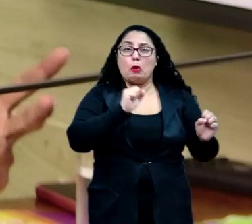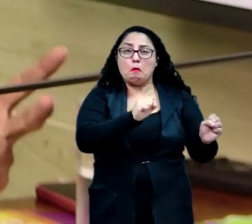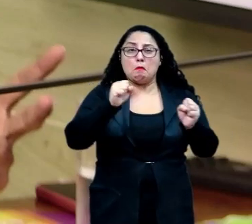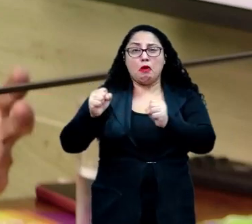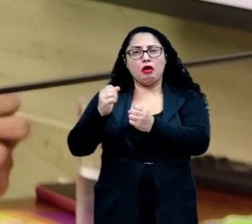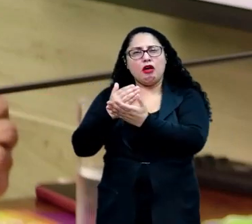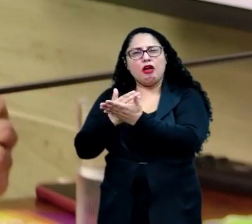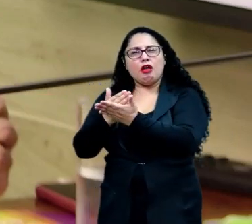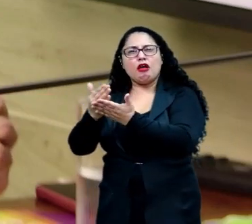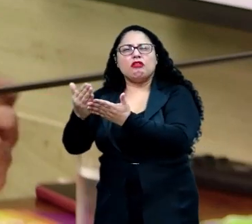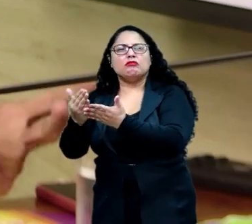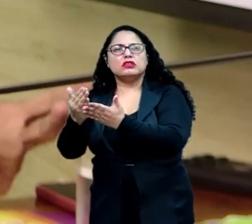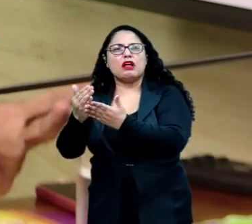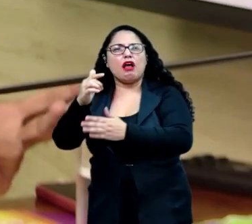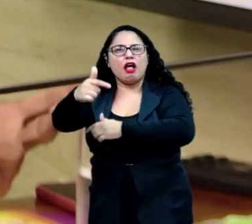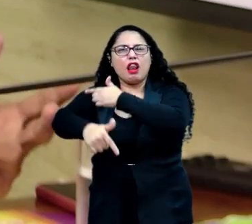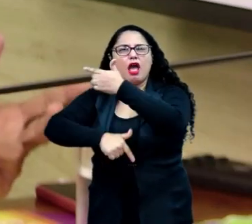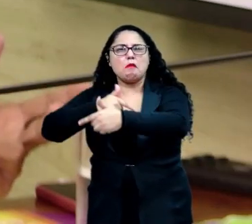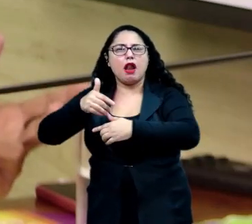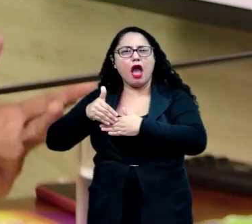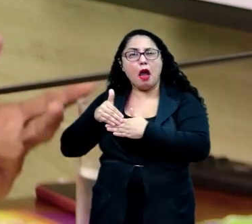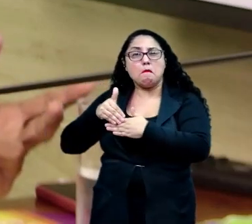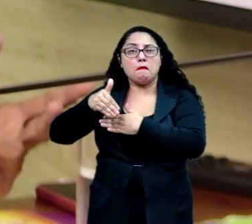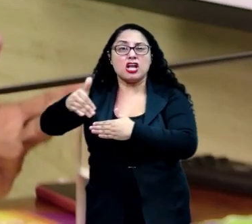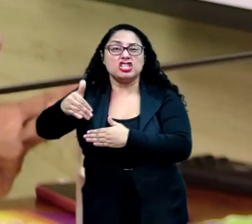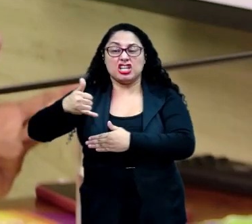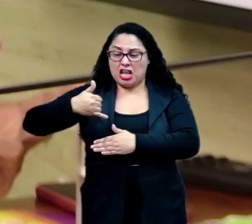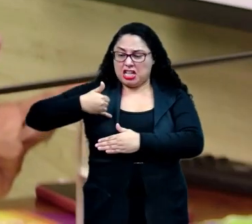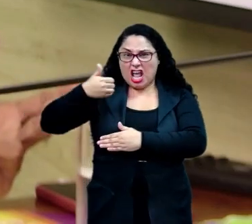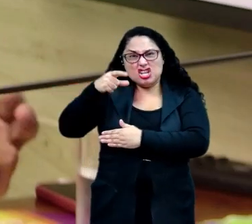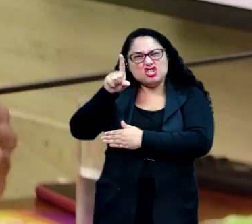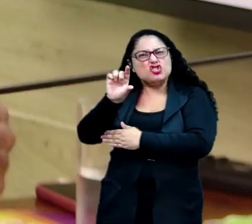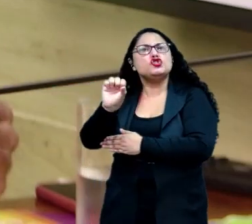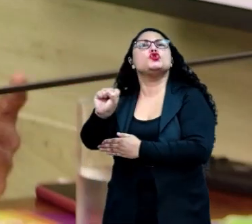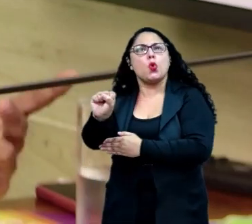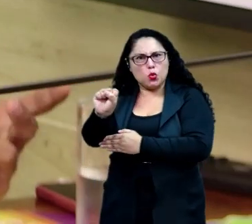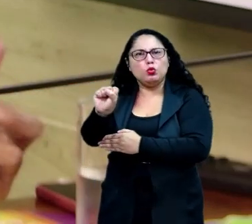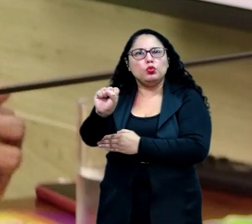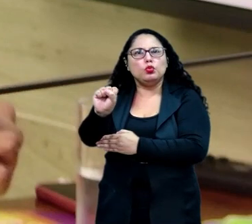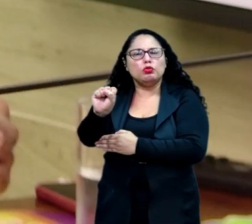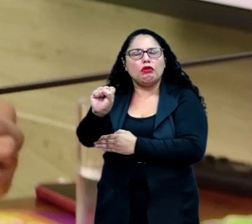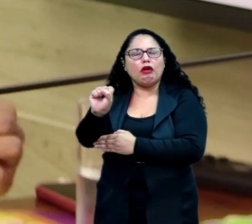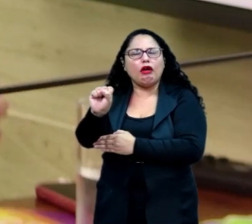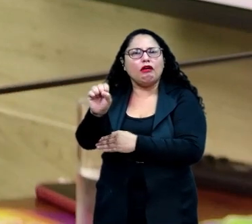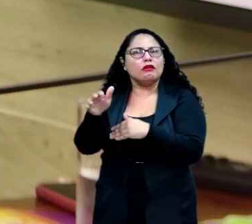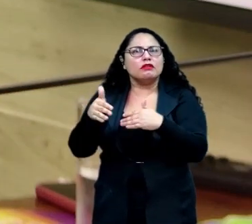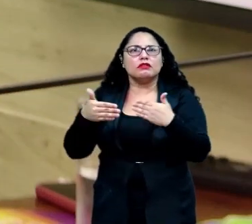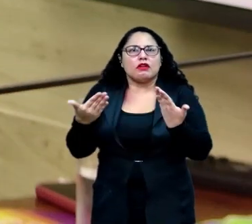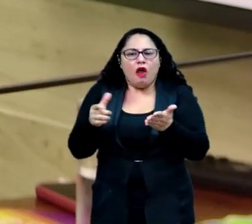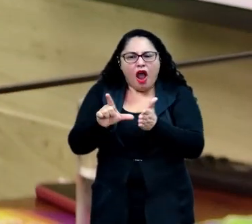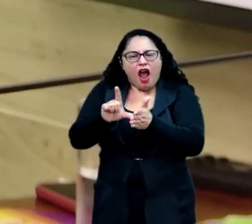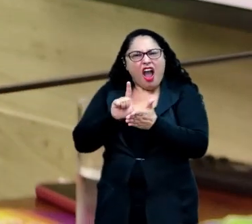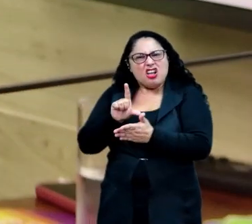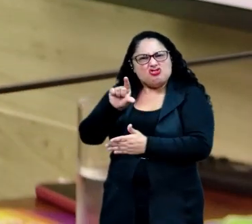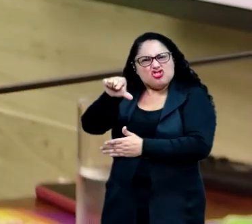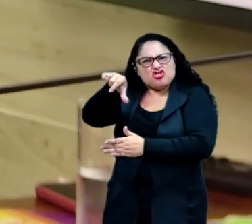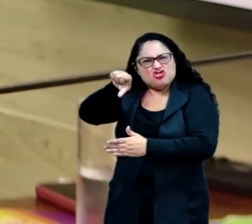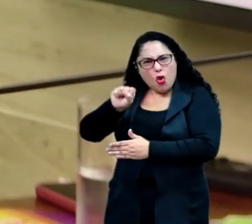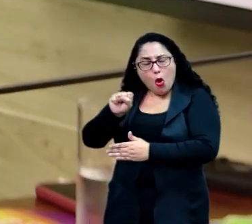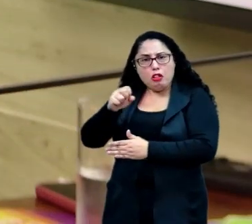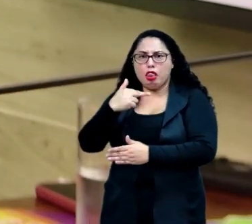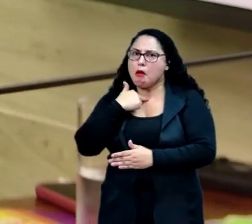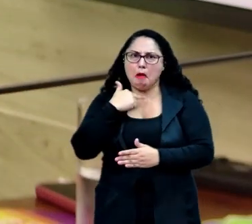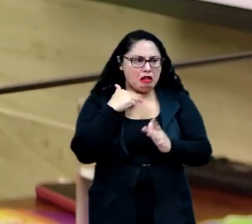pode começar a executá-la a partir dos 18 anos. Uhum. Então, antes dos 18 anos, eu não